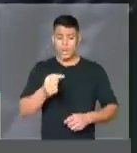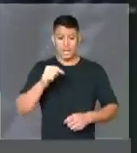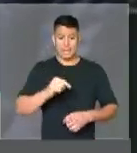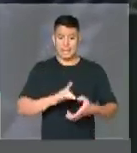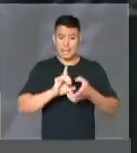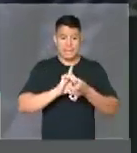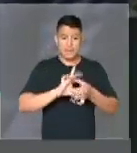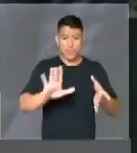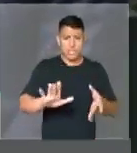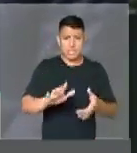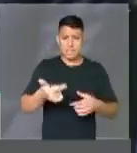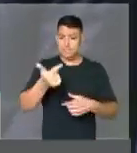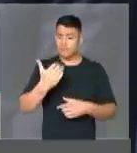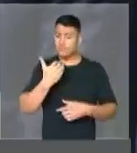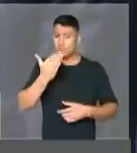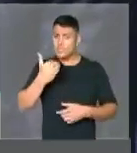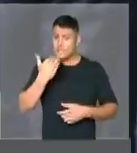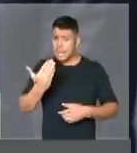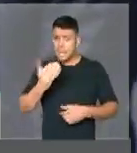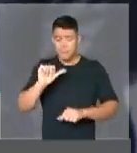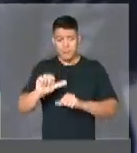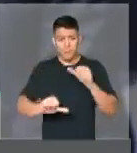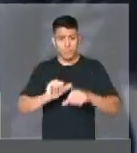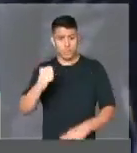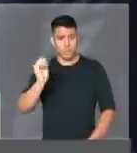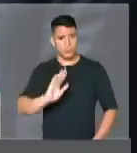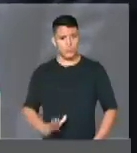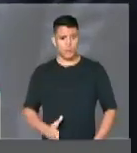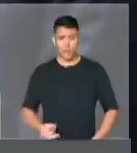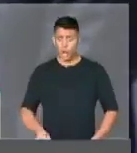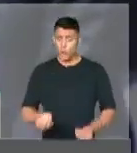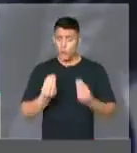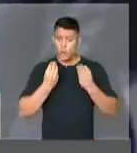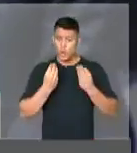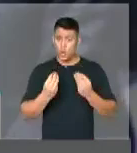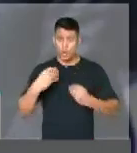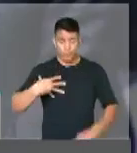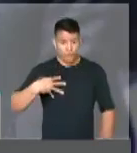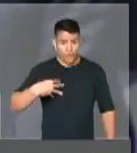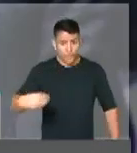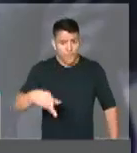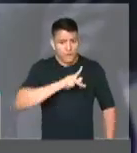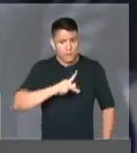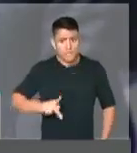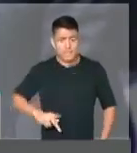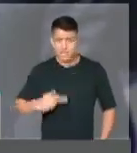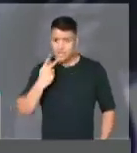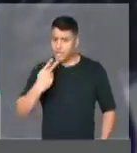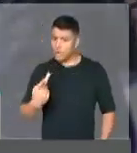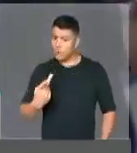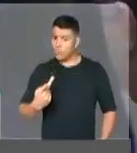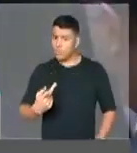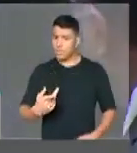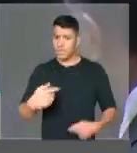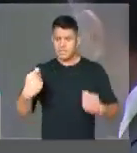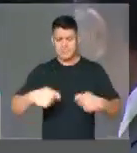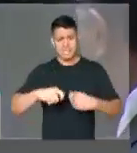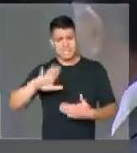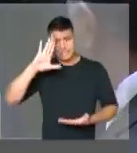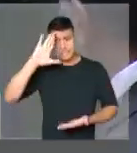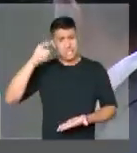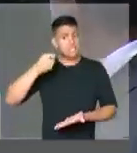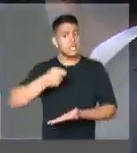se consegue fazer as mudanças que esse governo gostaria. O que, que esse filho do presidente está sugerindo? Que tem que ser numa